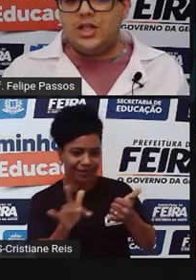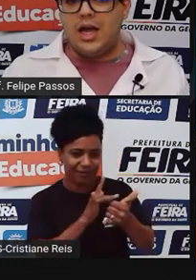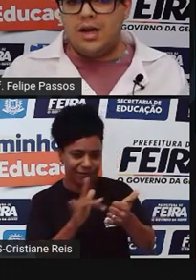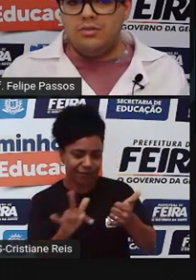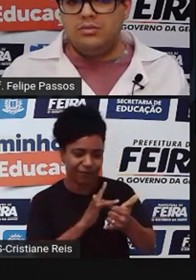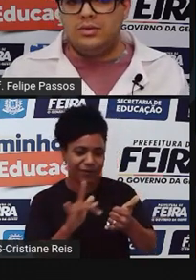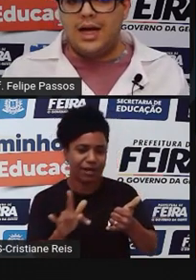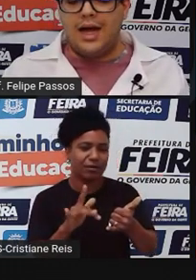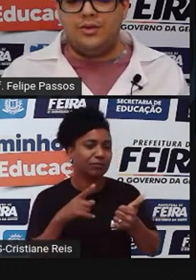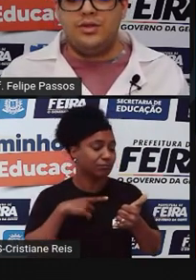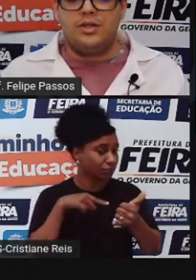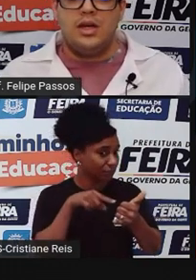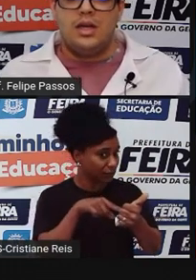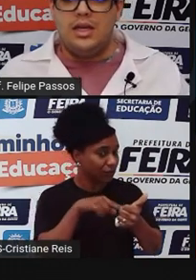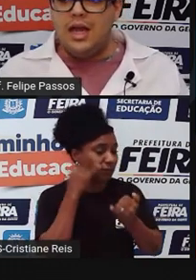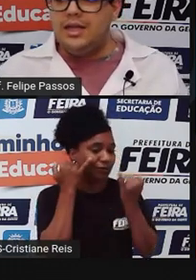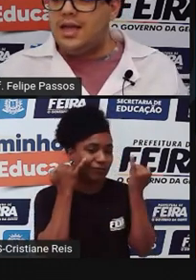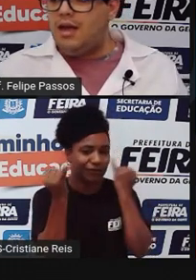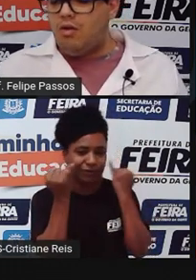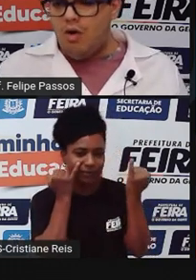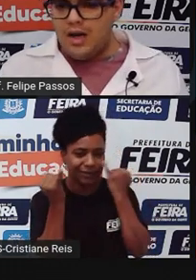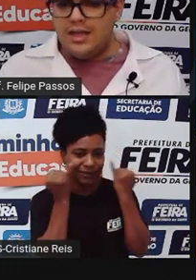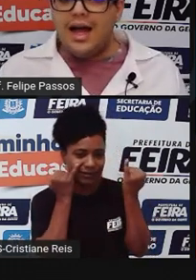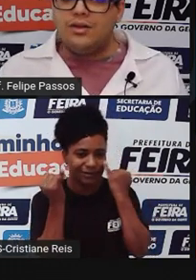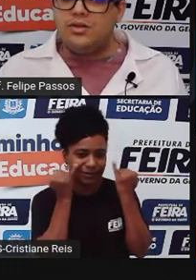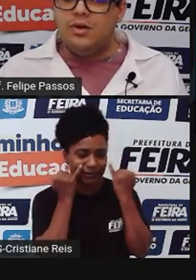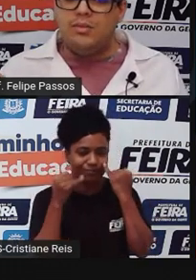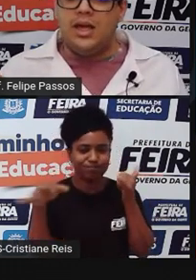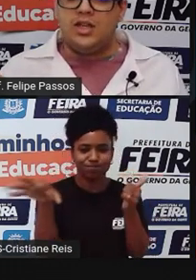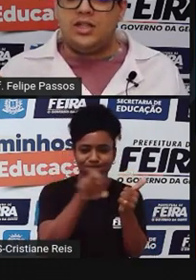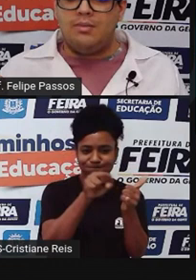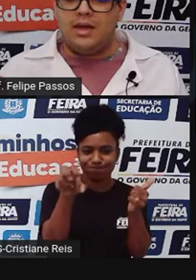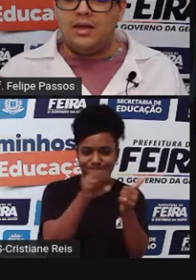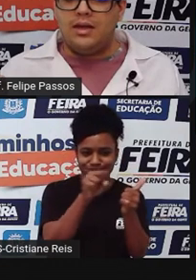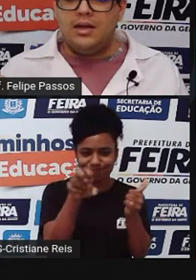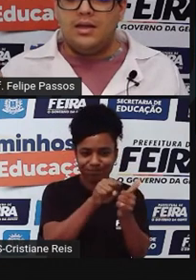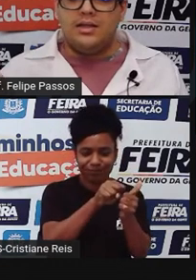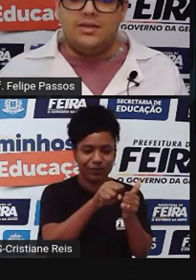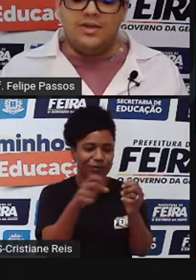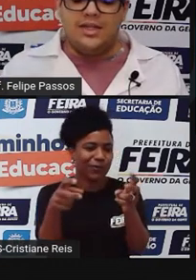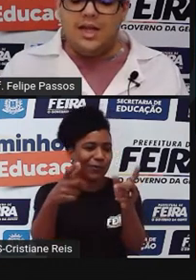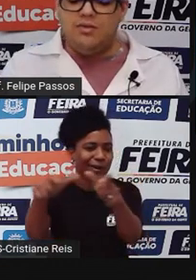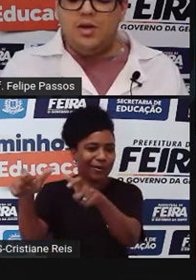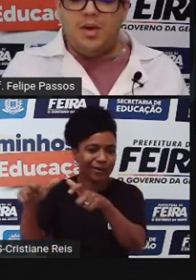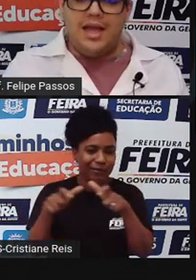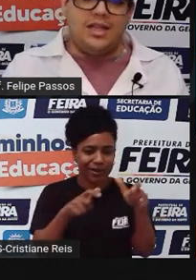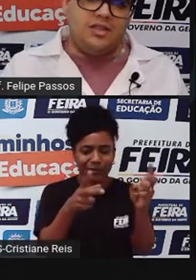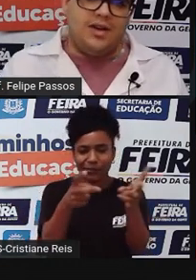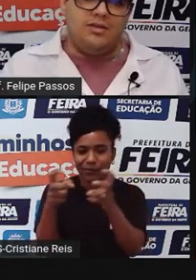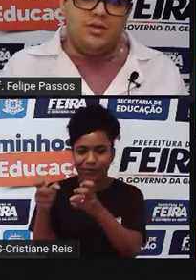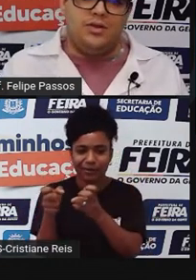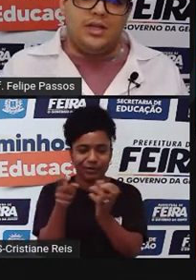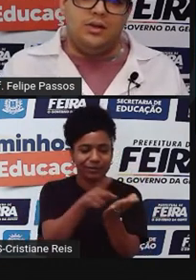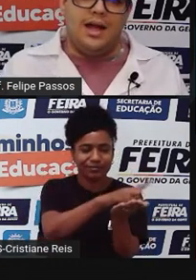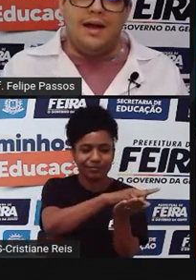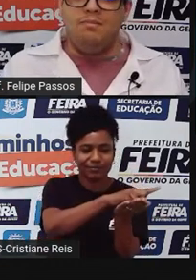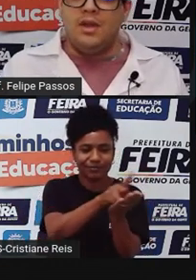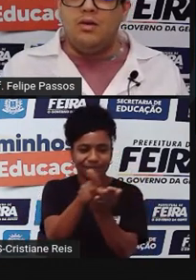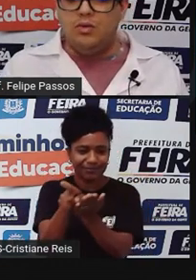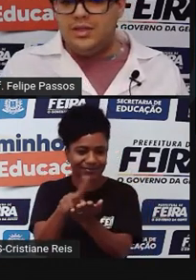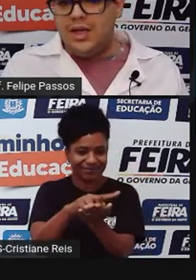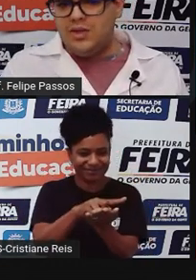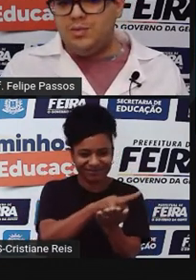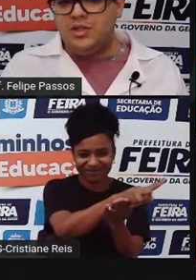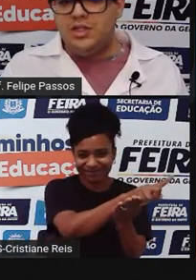e ele geram dados e eles recolhem dados do ambiente também se você tem um GPS ativado no seu